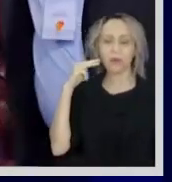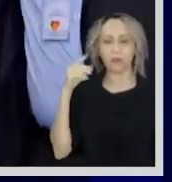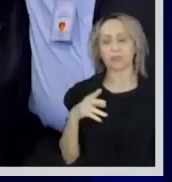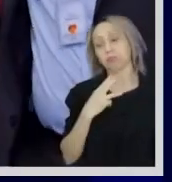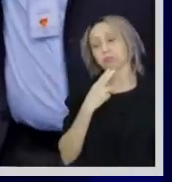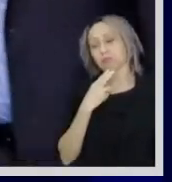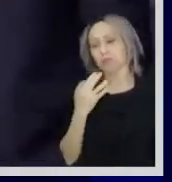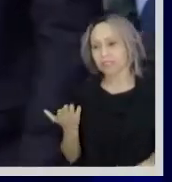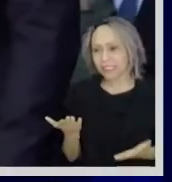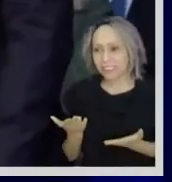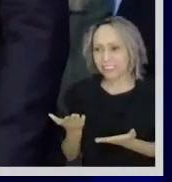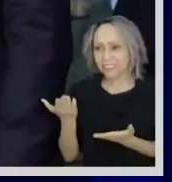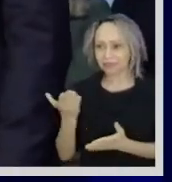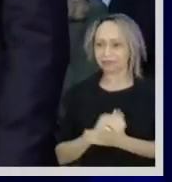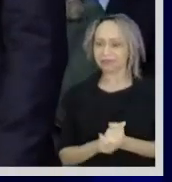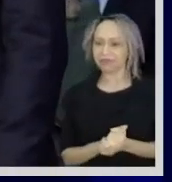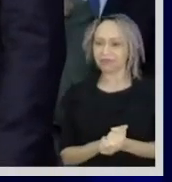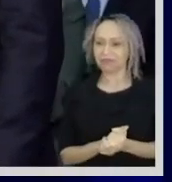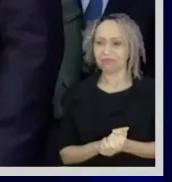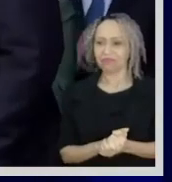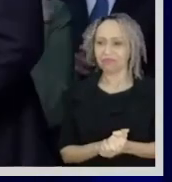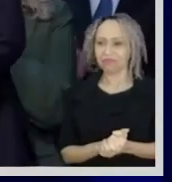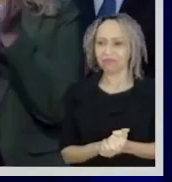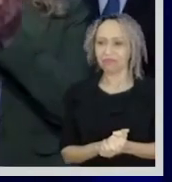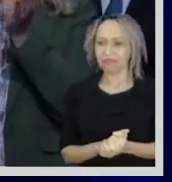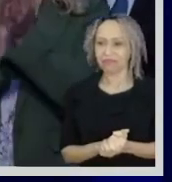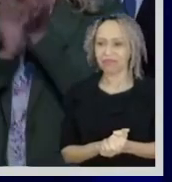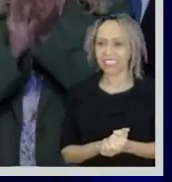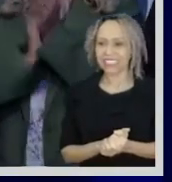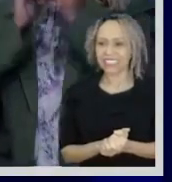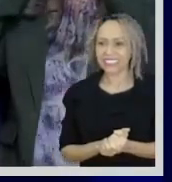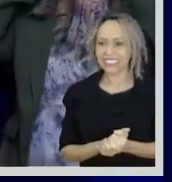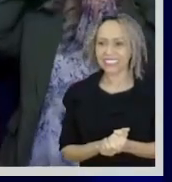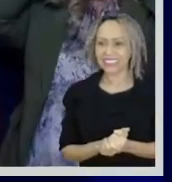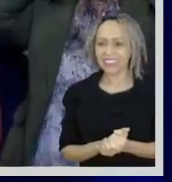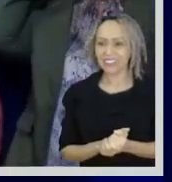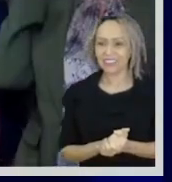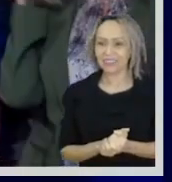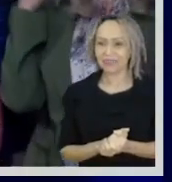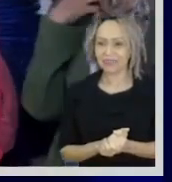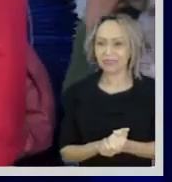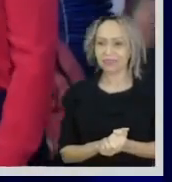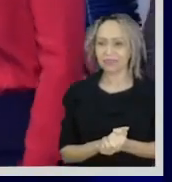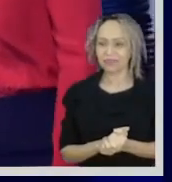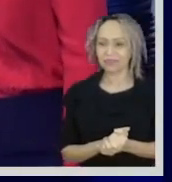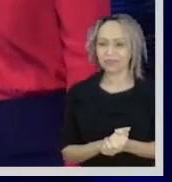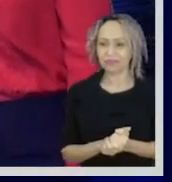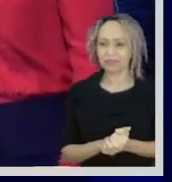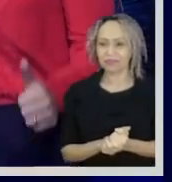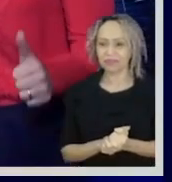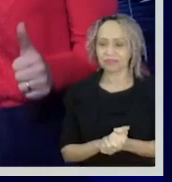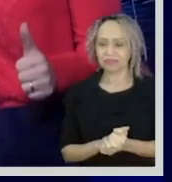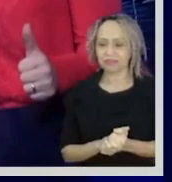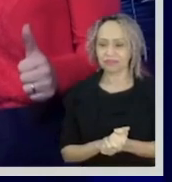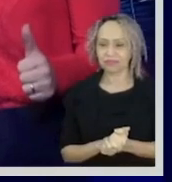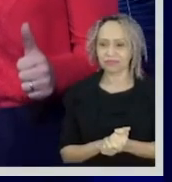só aqueles que inegociáveis. E depois entrou toda a negociação necessária, principalmente agora na reta final com o